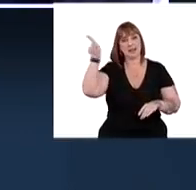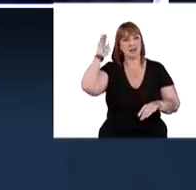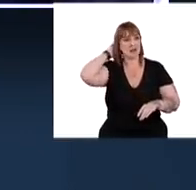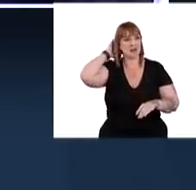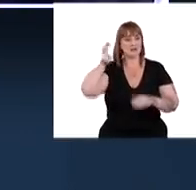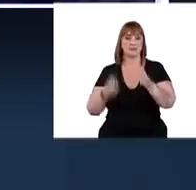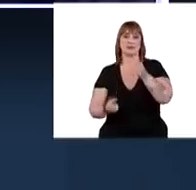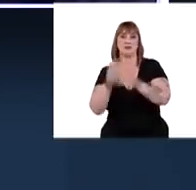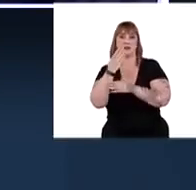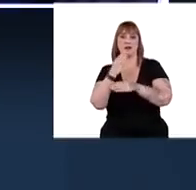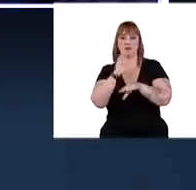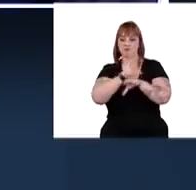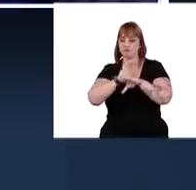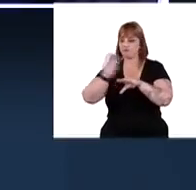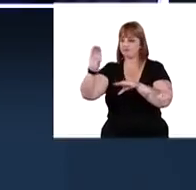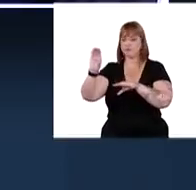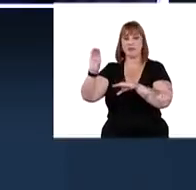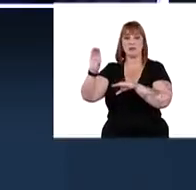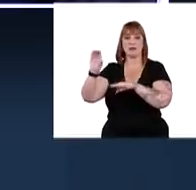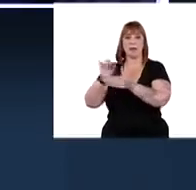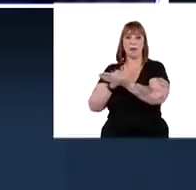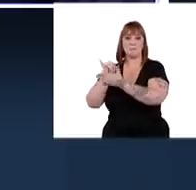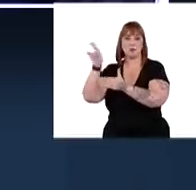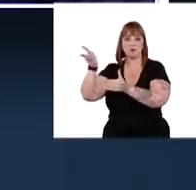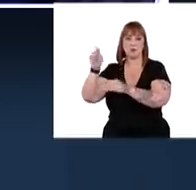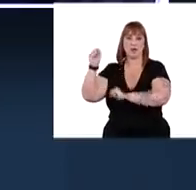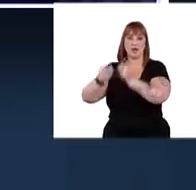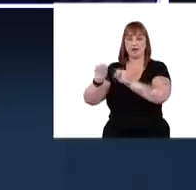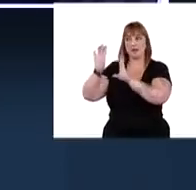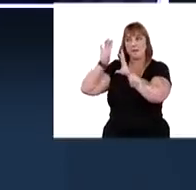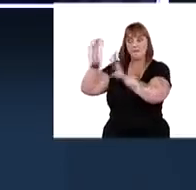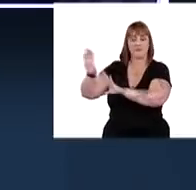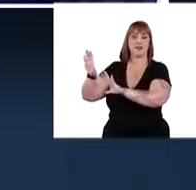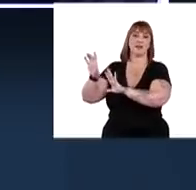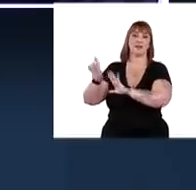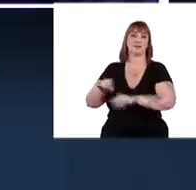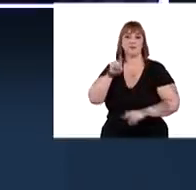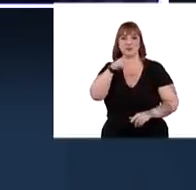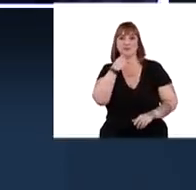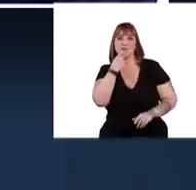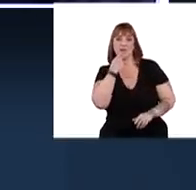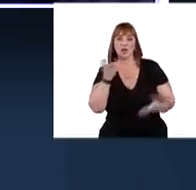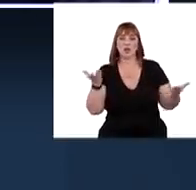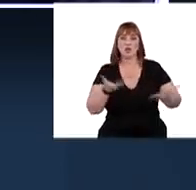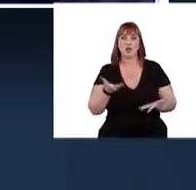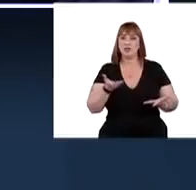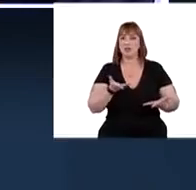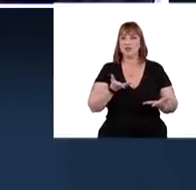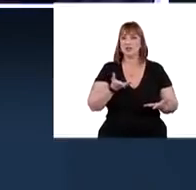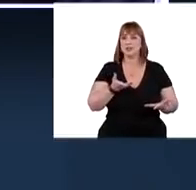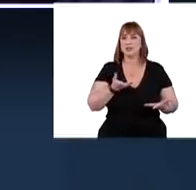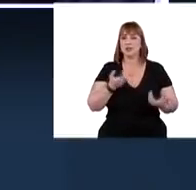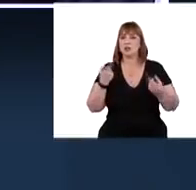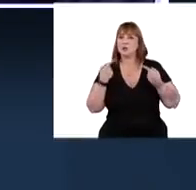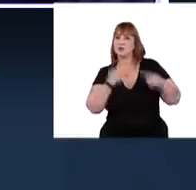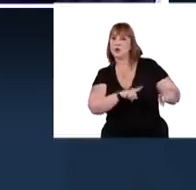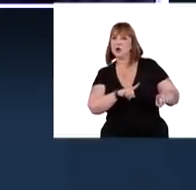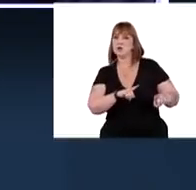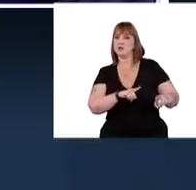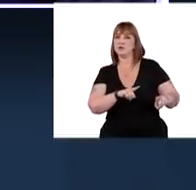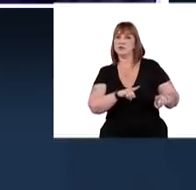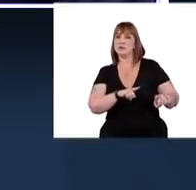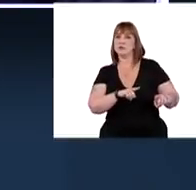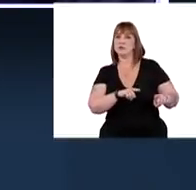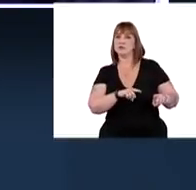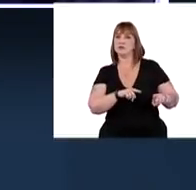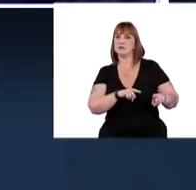tipo de incentivo fiscal para que as empresas se estabelecessem lá? A senhora acabou de falar contra os benefícios